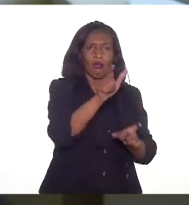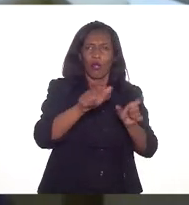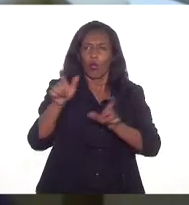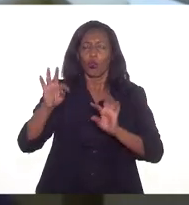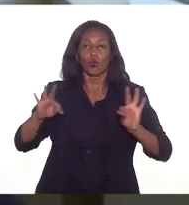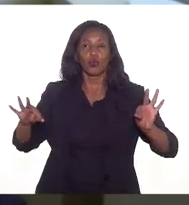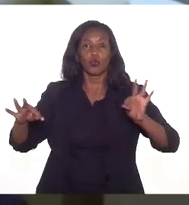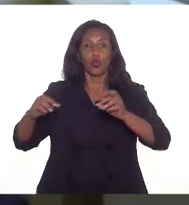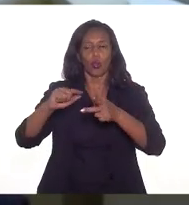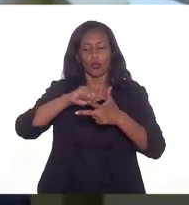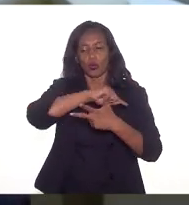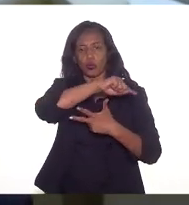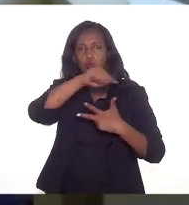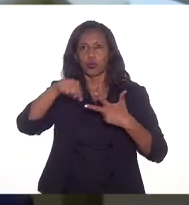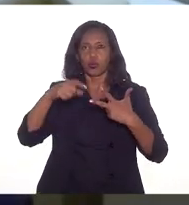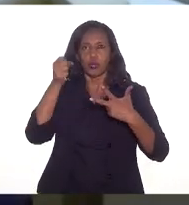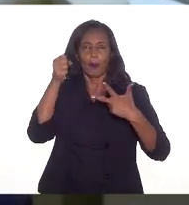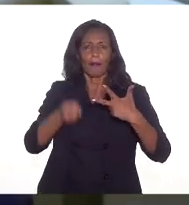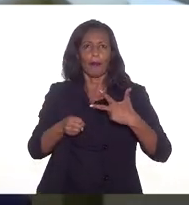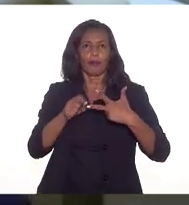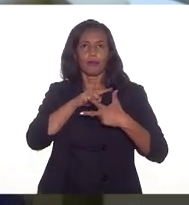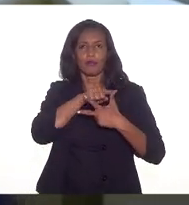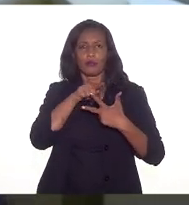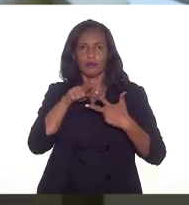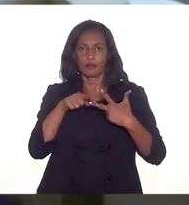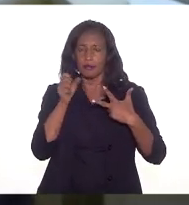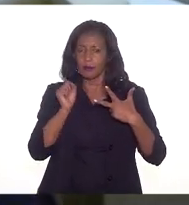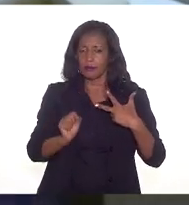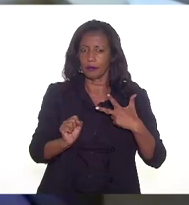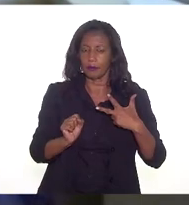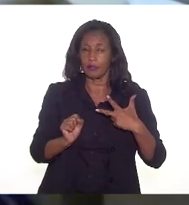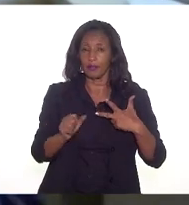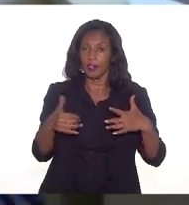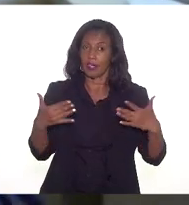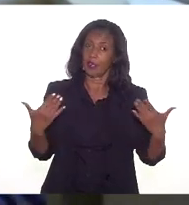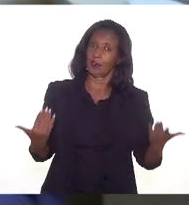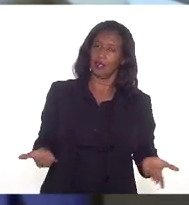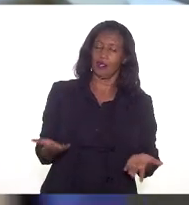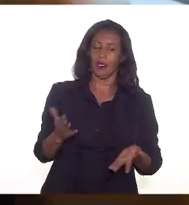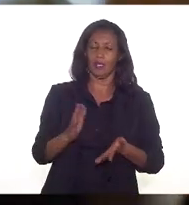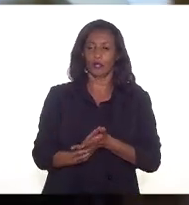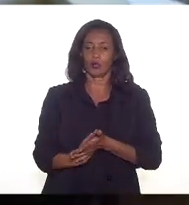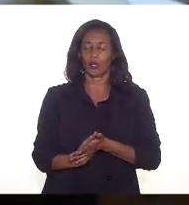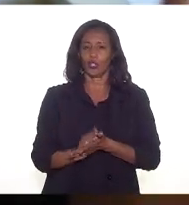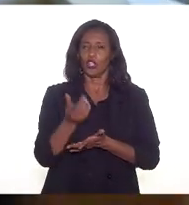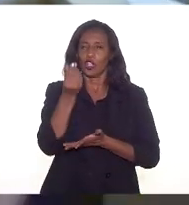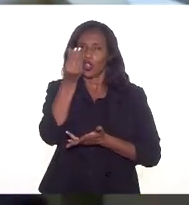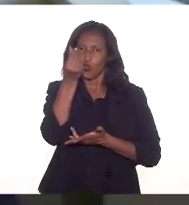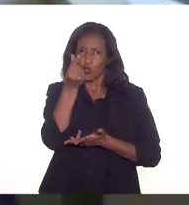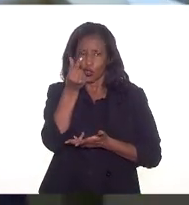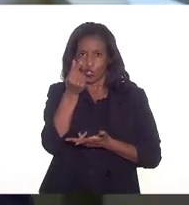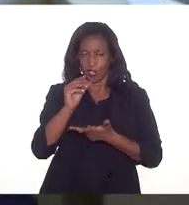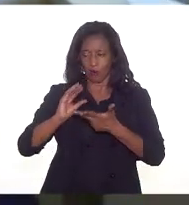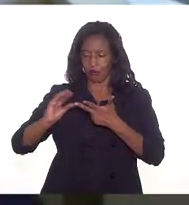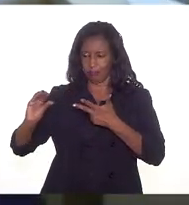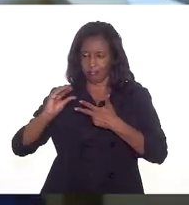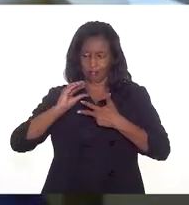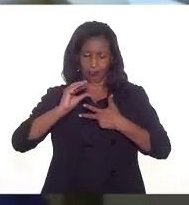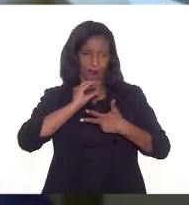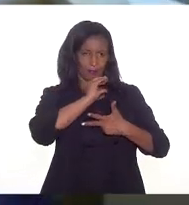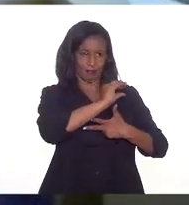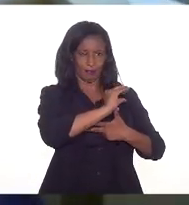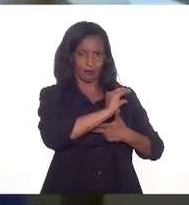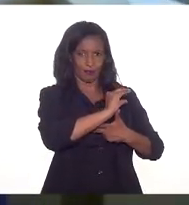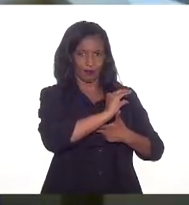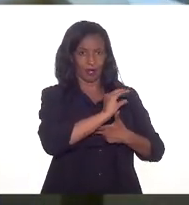todos os poderes constituídos. Tanto é que o orçamento é distribuído pelos diversos poderes.